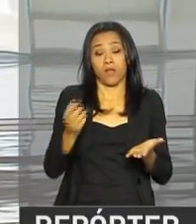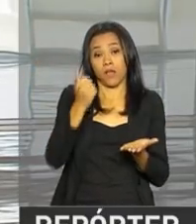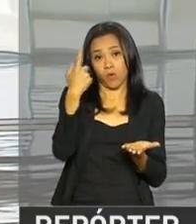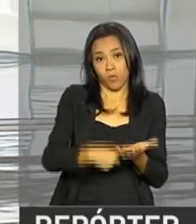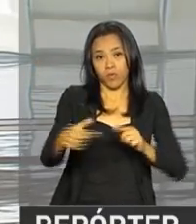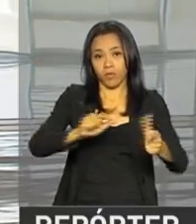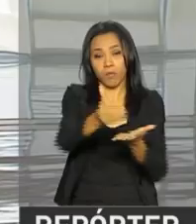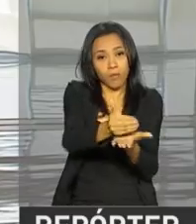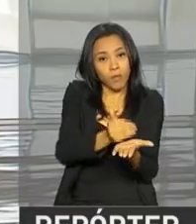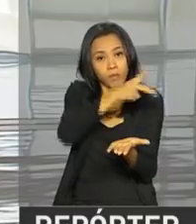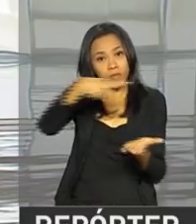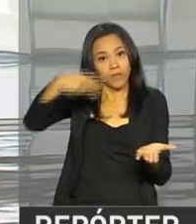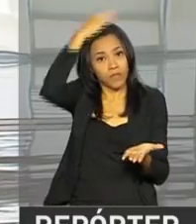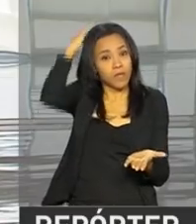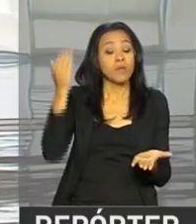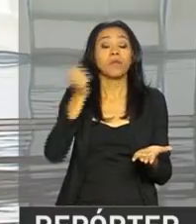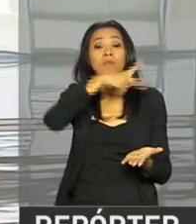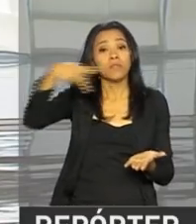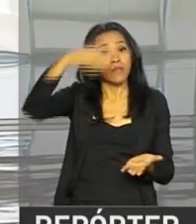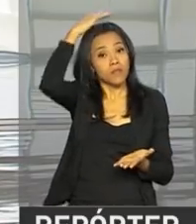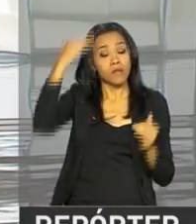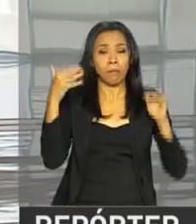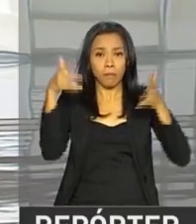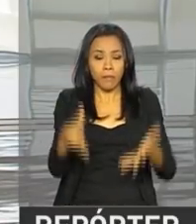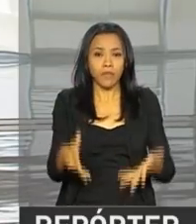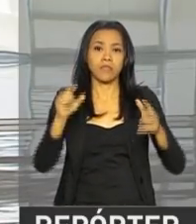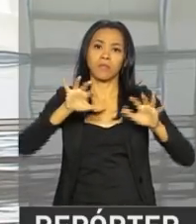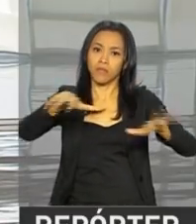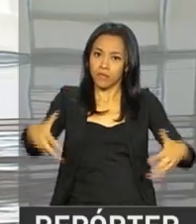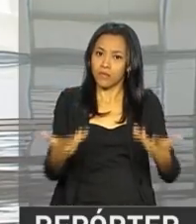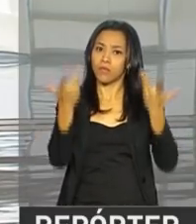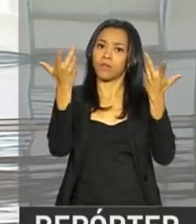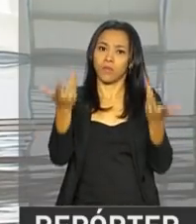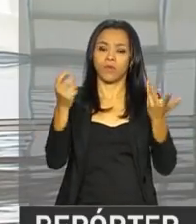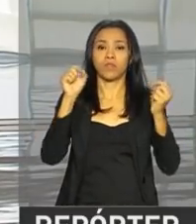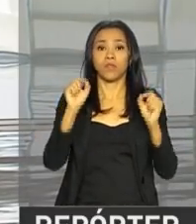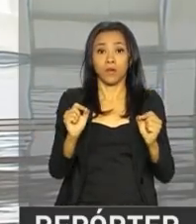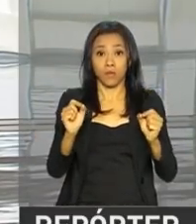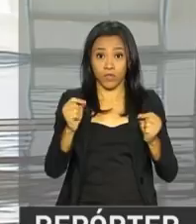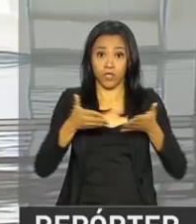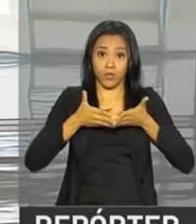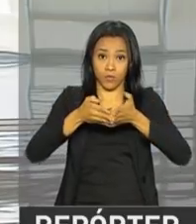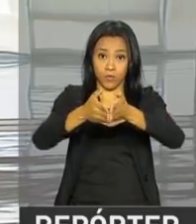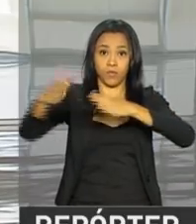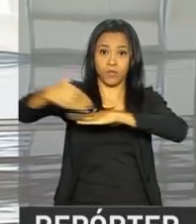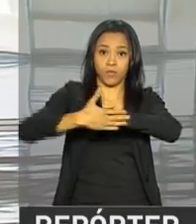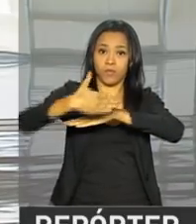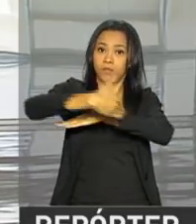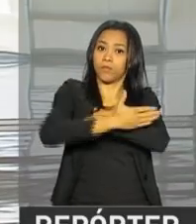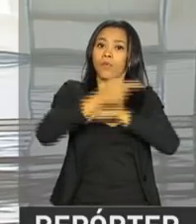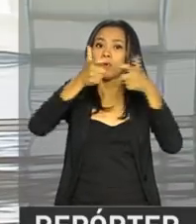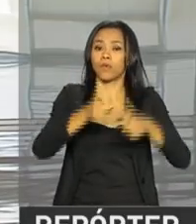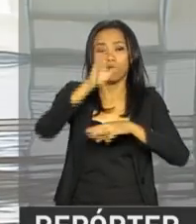temer participa de da cerimônia de criação da zona de processamento de exportação do porto do açu